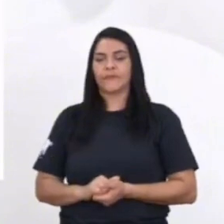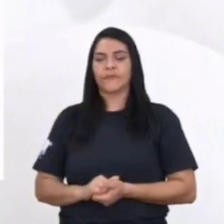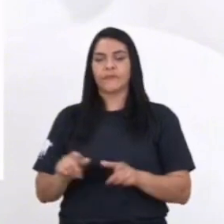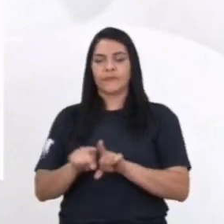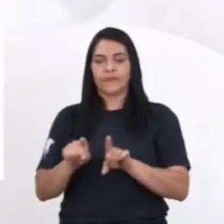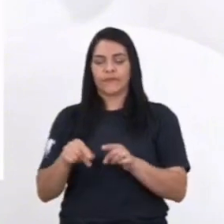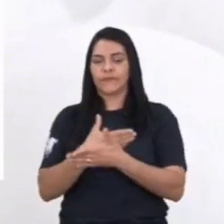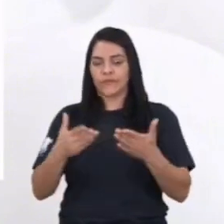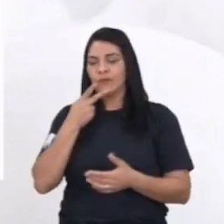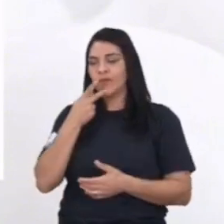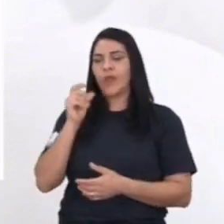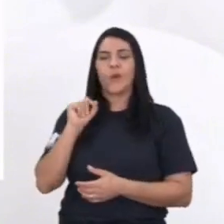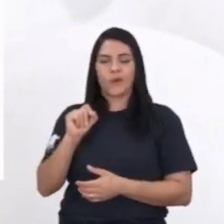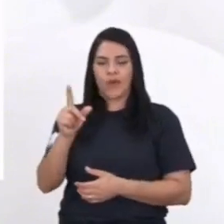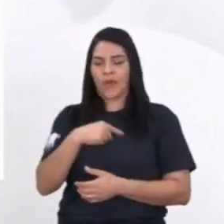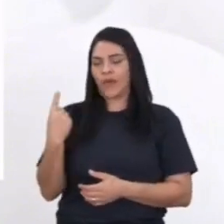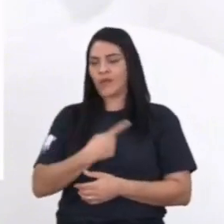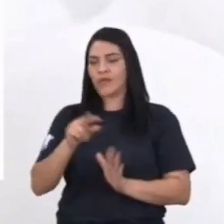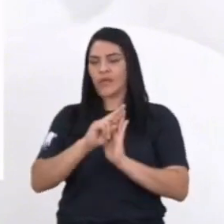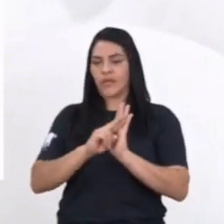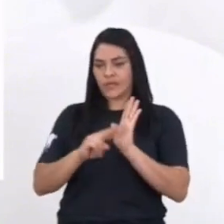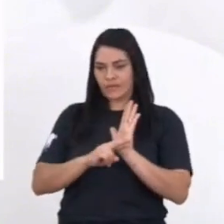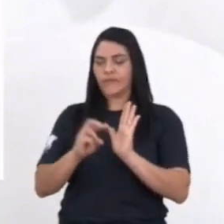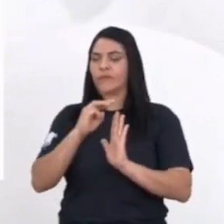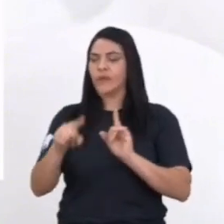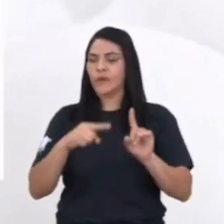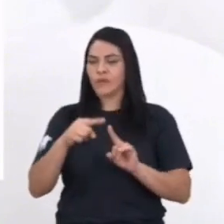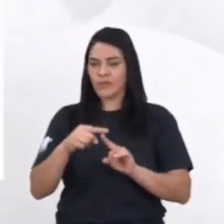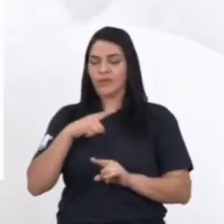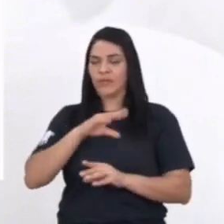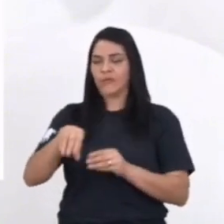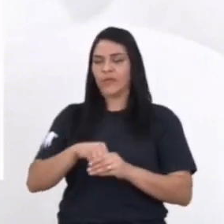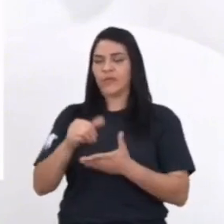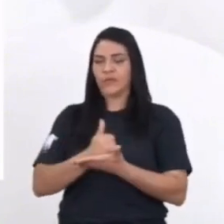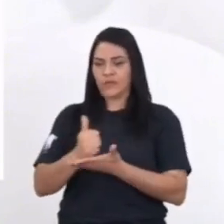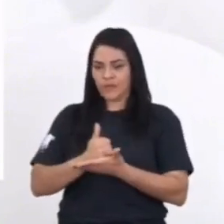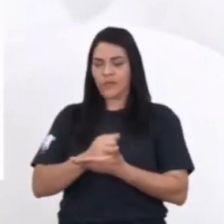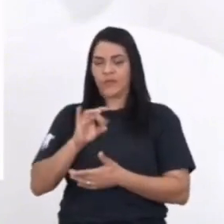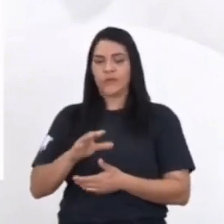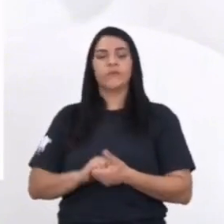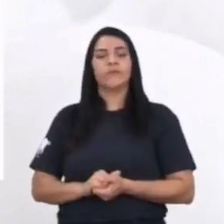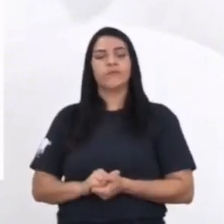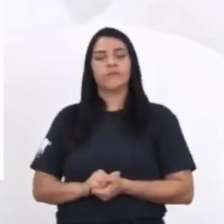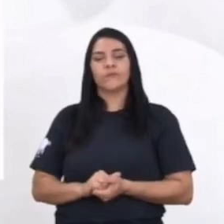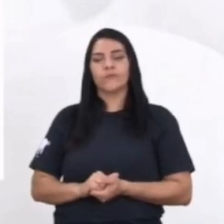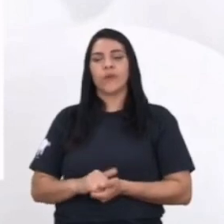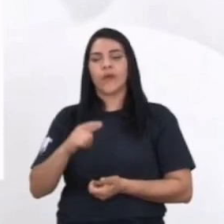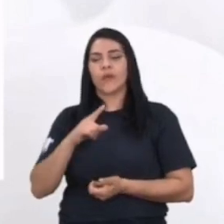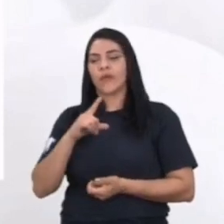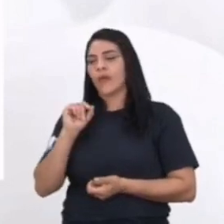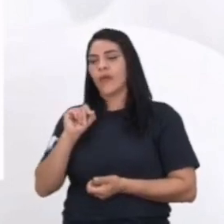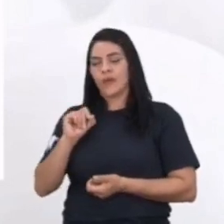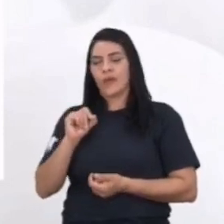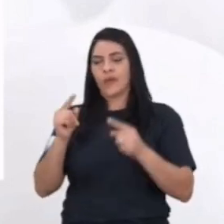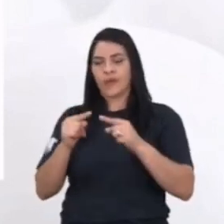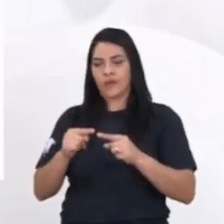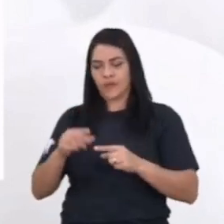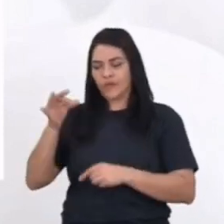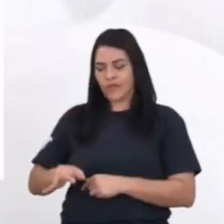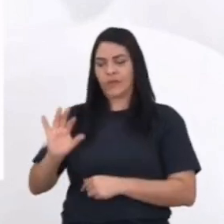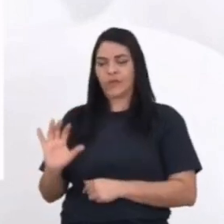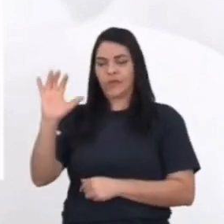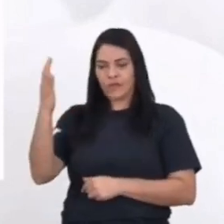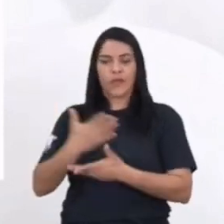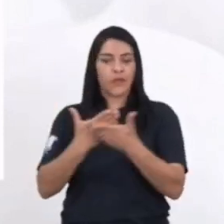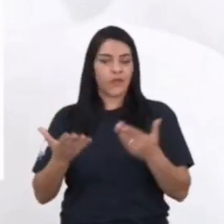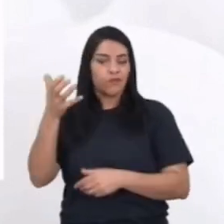Importante a gente dizer aqui o seguinte: as nossas regras, né, as nossas metas dentro da gamificação, dentro só da gamificação, tá? Elas serão sempre uma combinação de acertos e realizados.